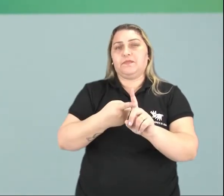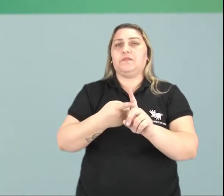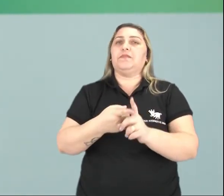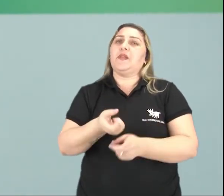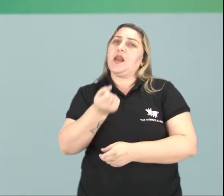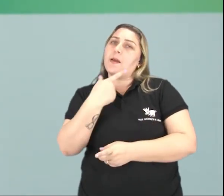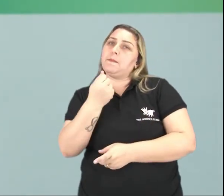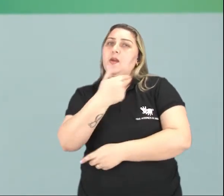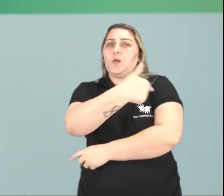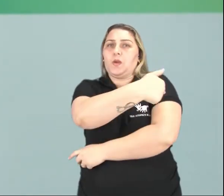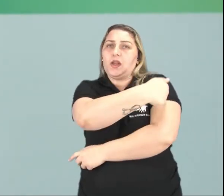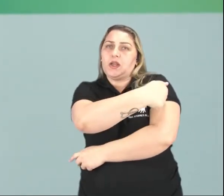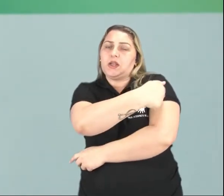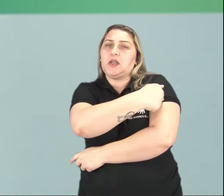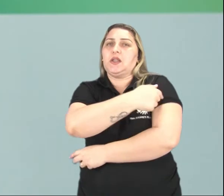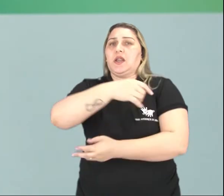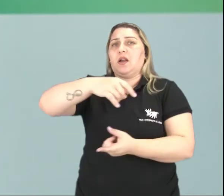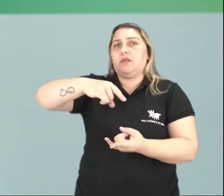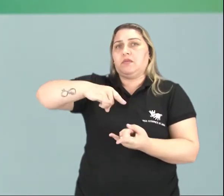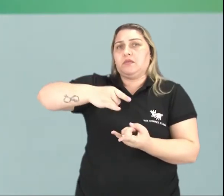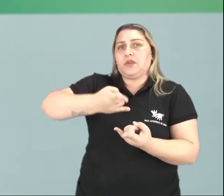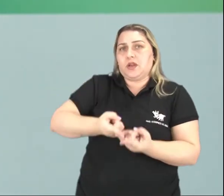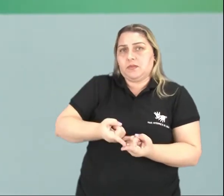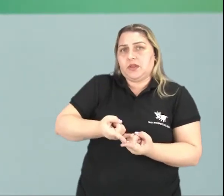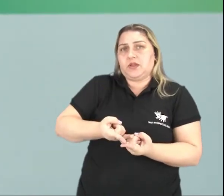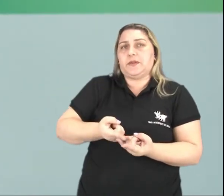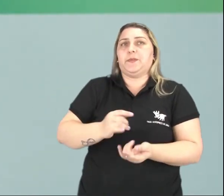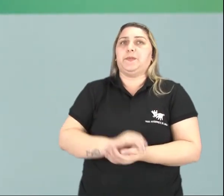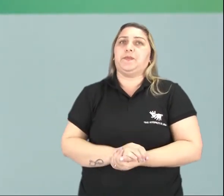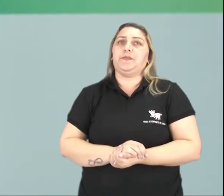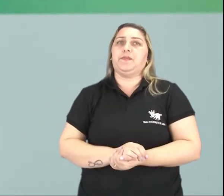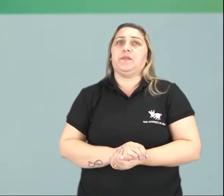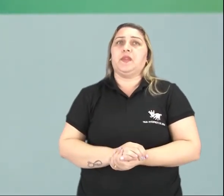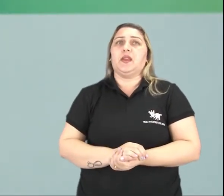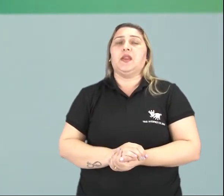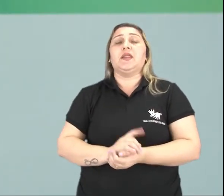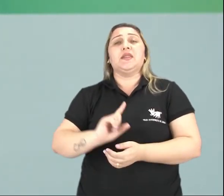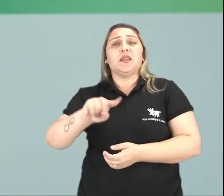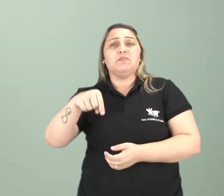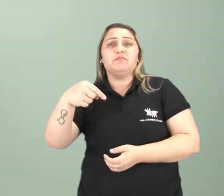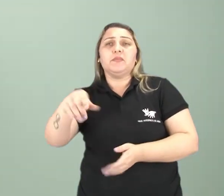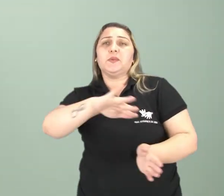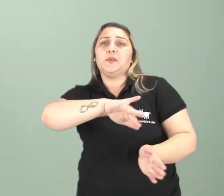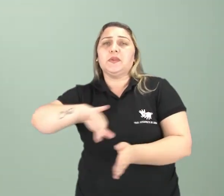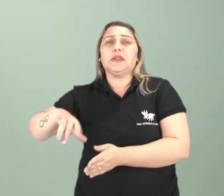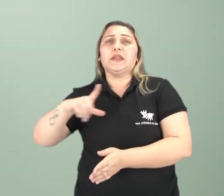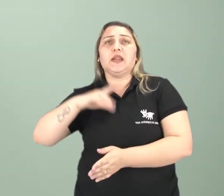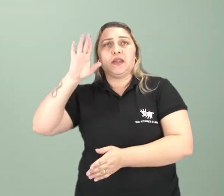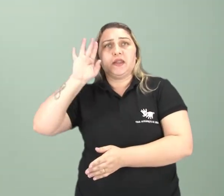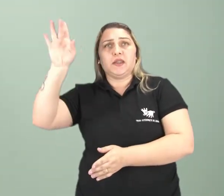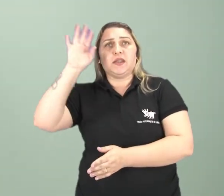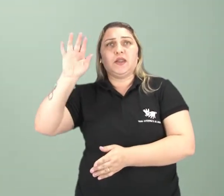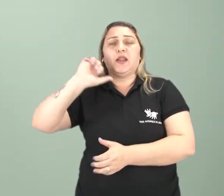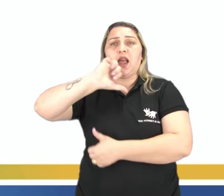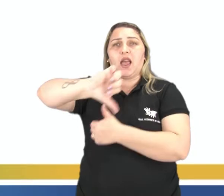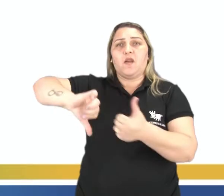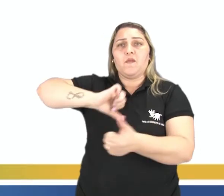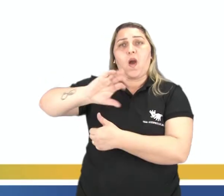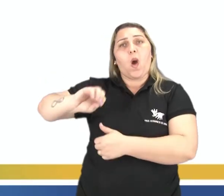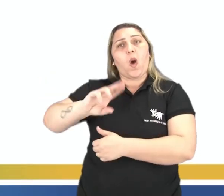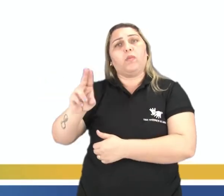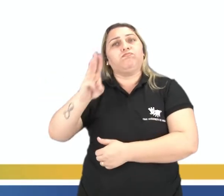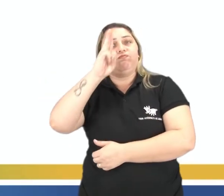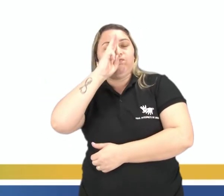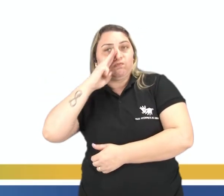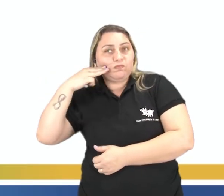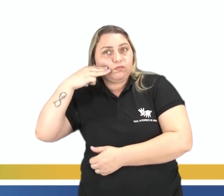métodos contraceptivos e seus derivados, ok? Tempos depois, nós vamos ter também a teoria reformista ou a